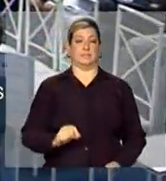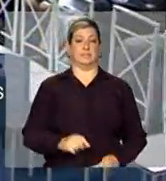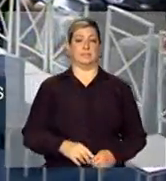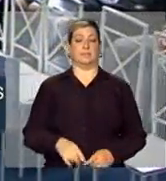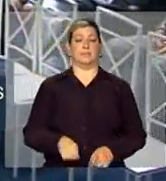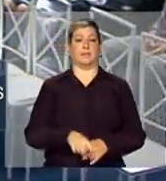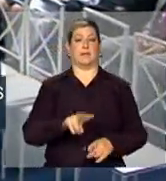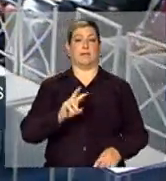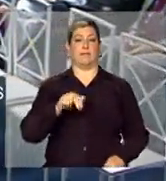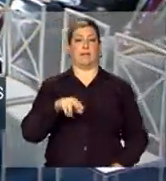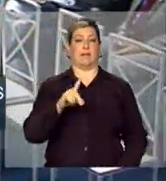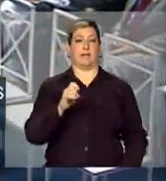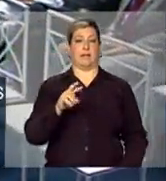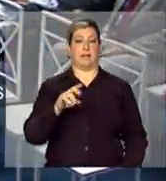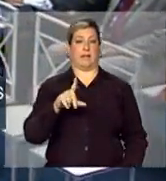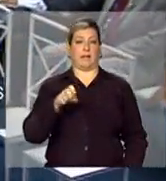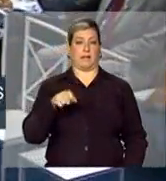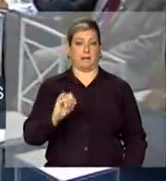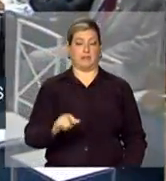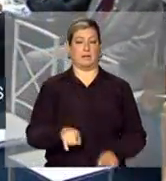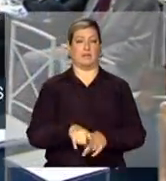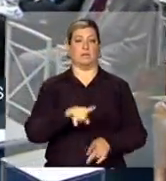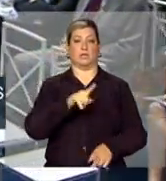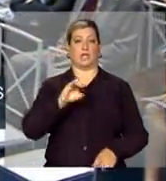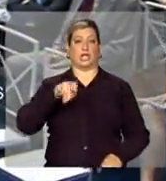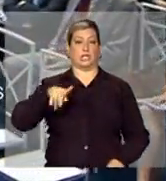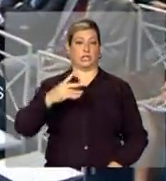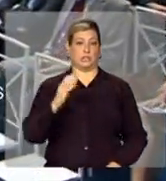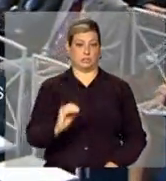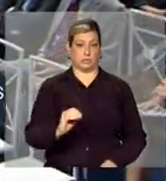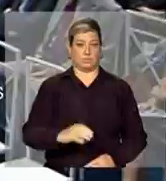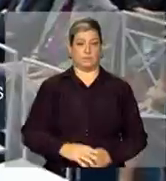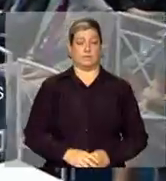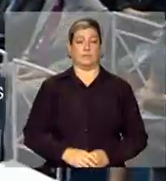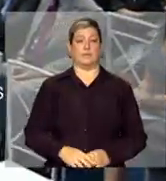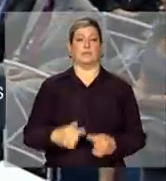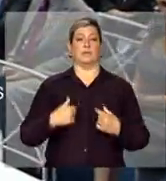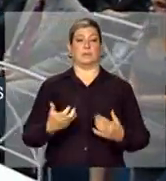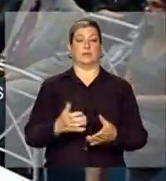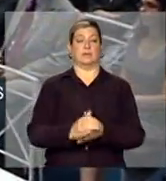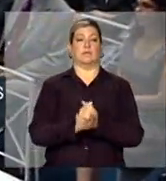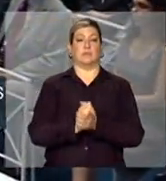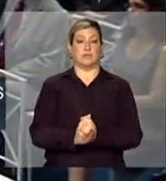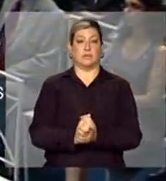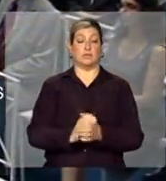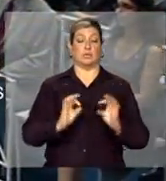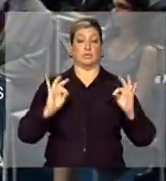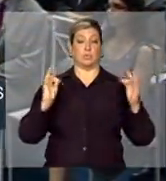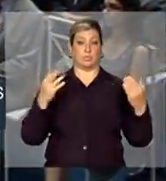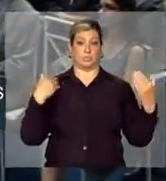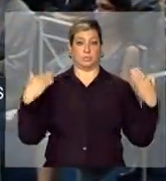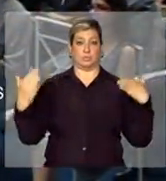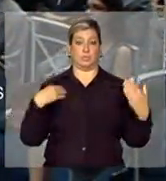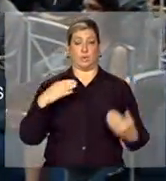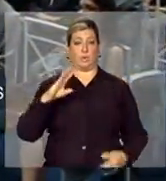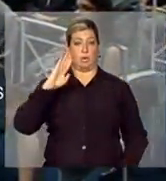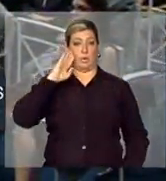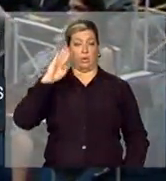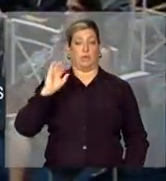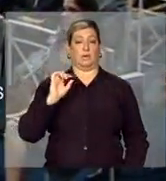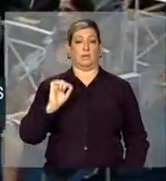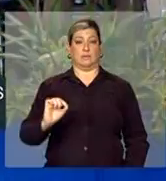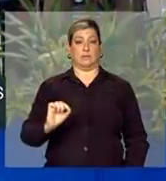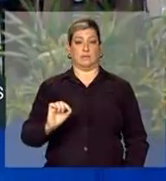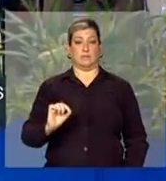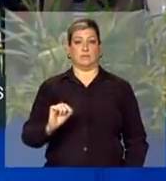o Vanderlei Sirac e o Zoinho. Queria cumprimentar os comandantes das